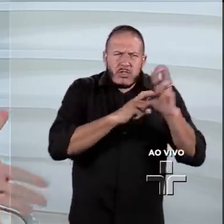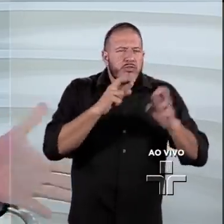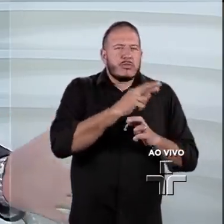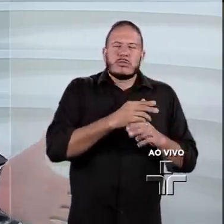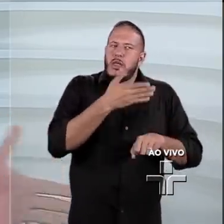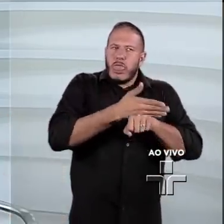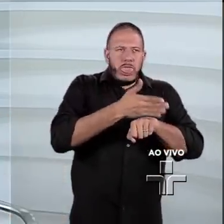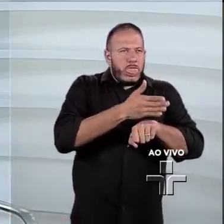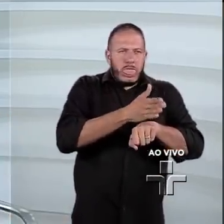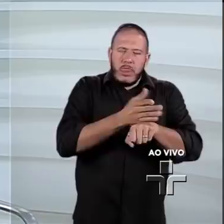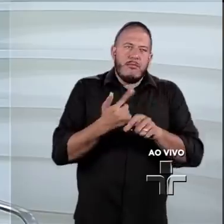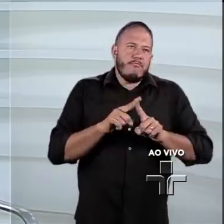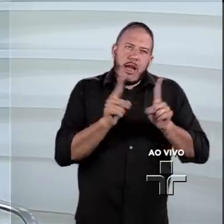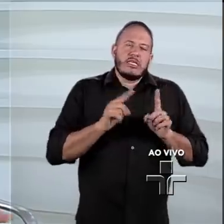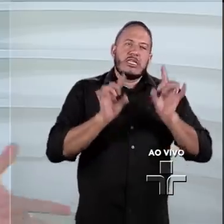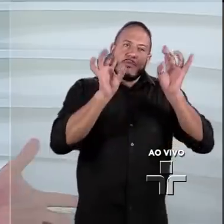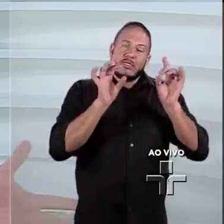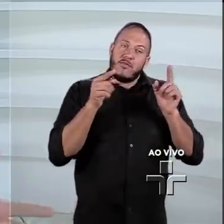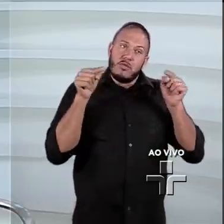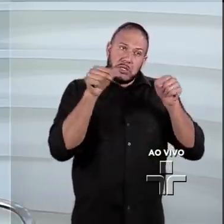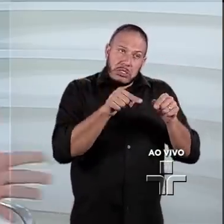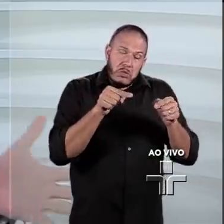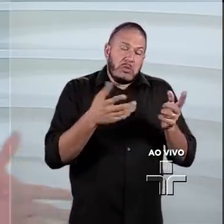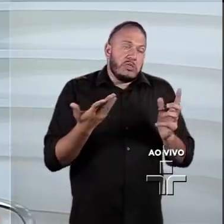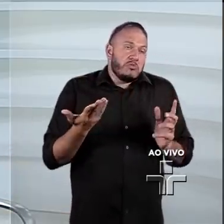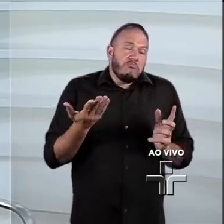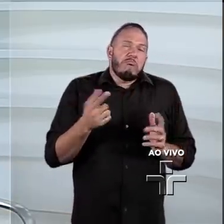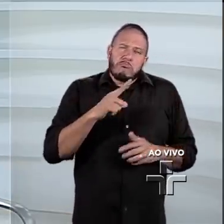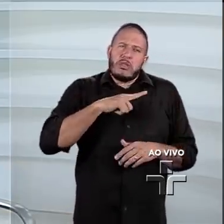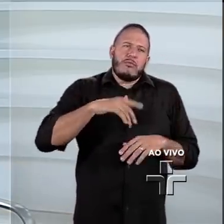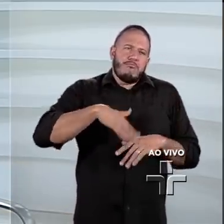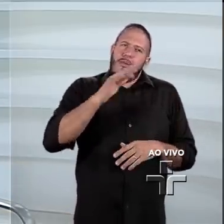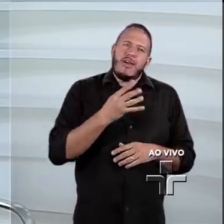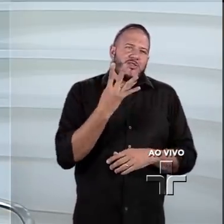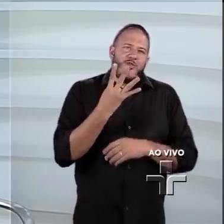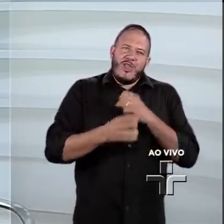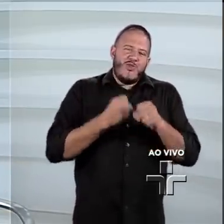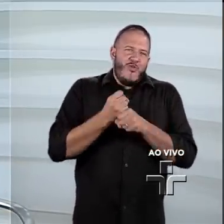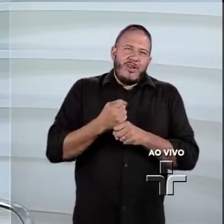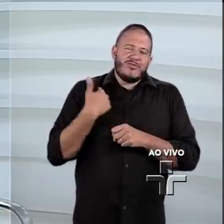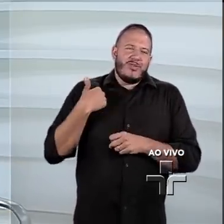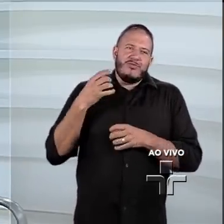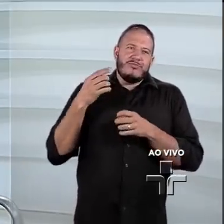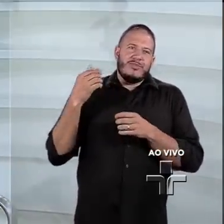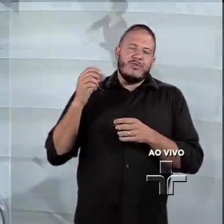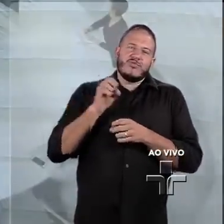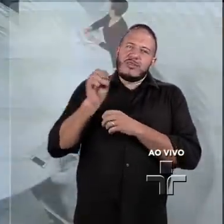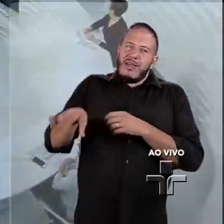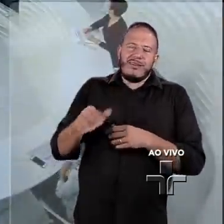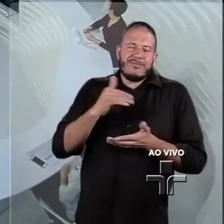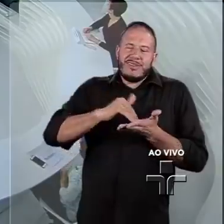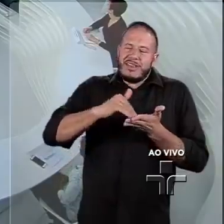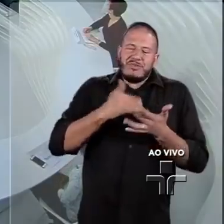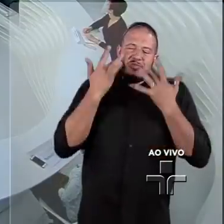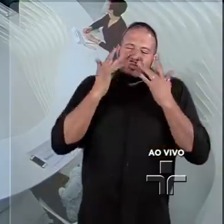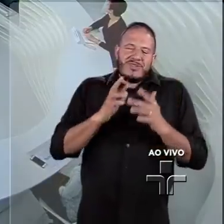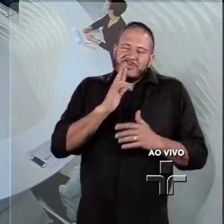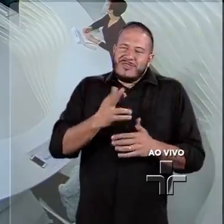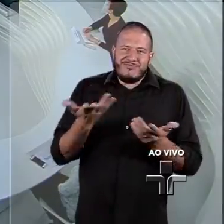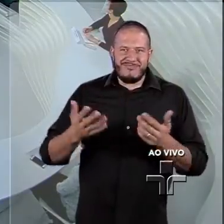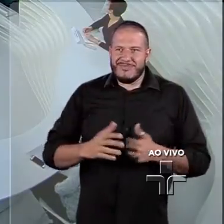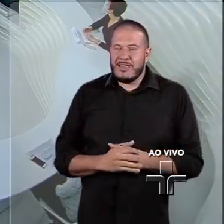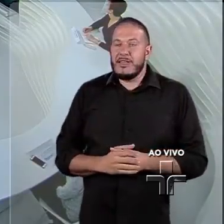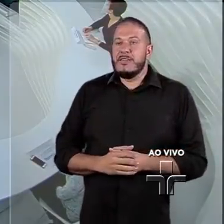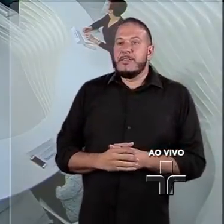permanente. Agora, específico em relação a isso, já tem aí mais de 4 anos que eu saí da secretaria, não sei lhe dizer. Raul. Olha,